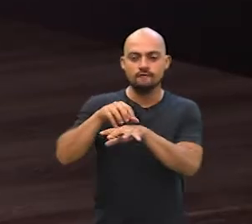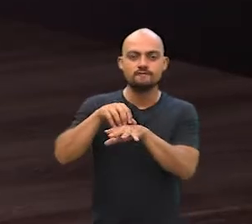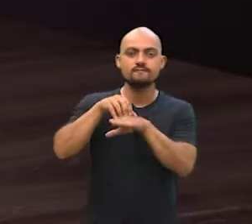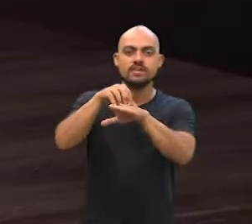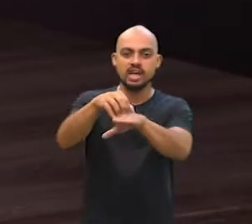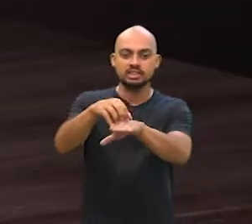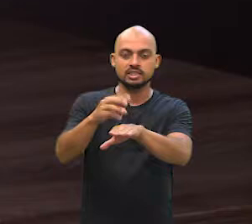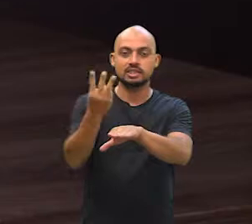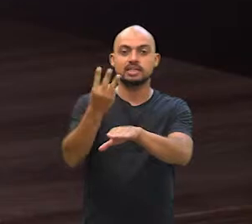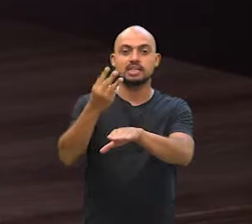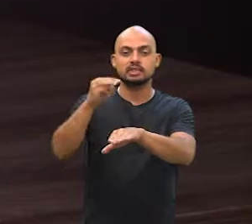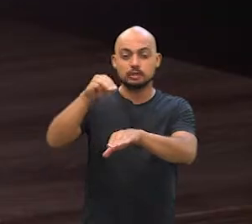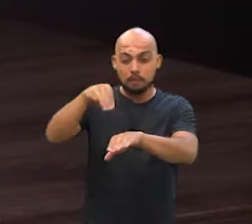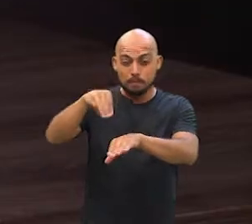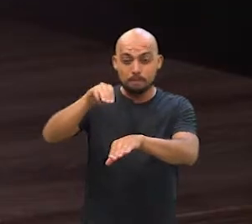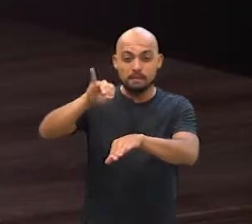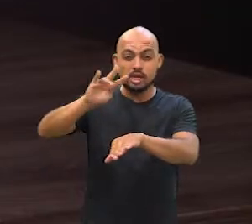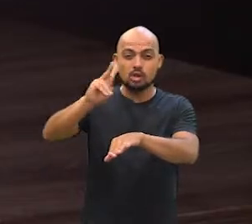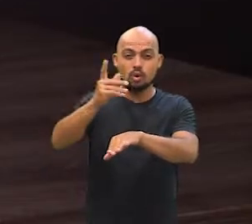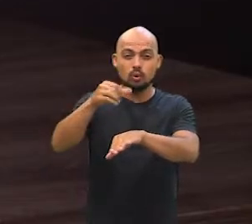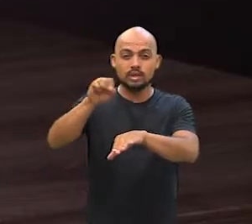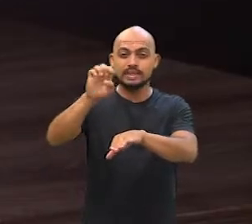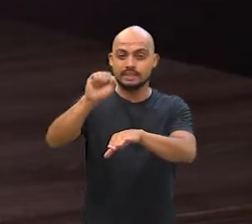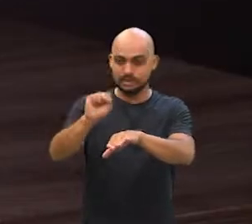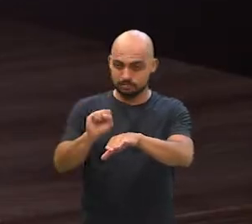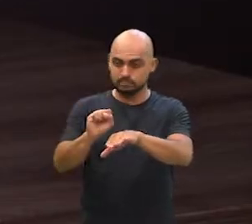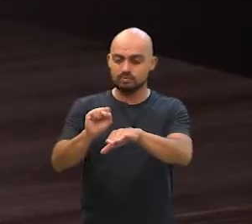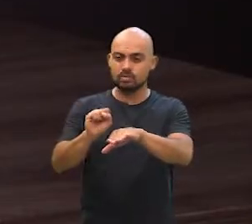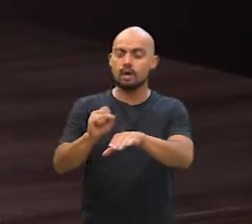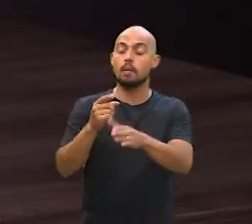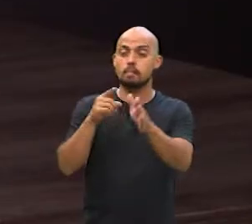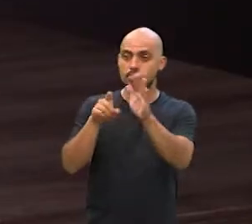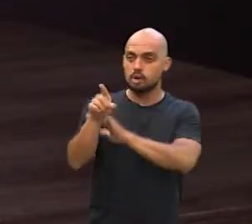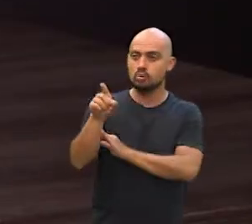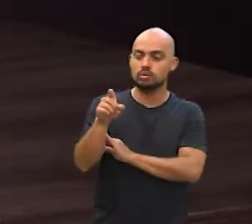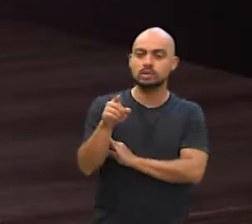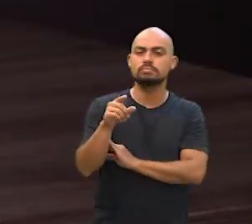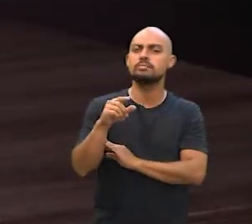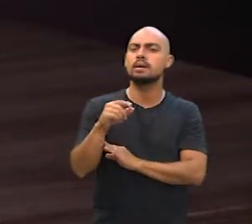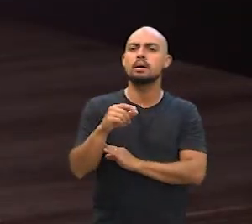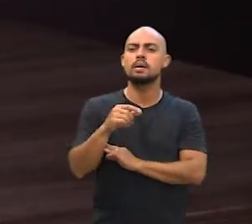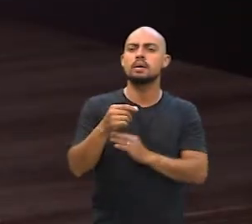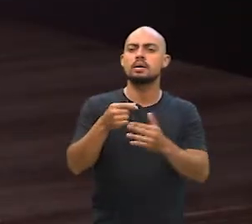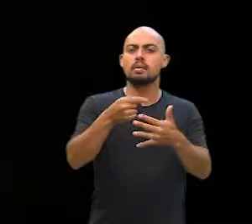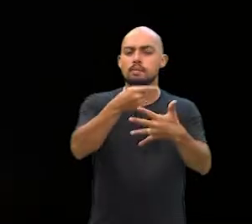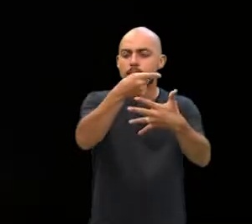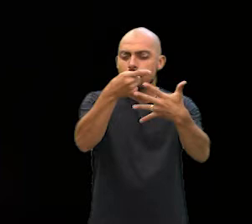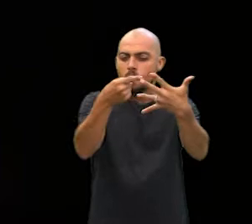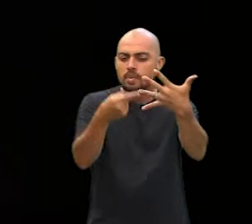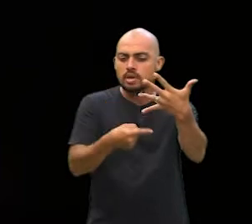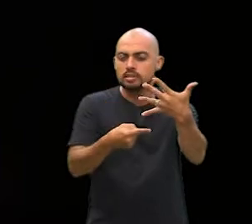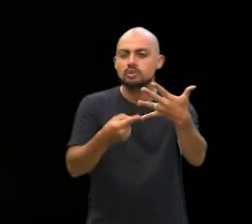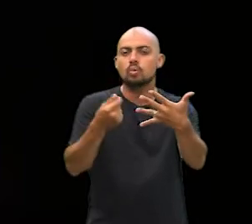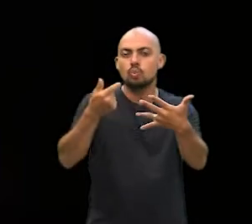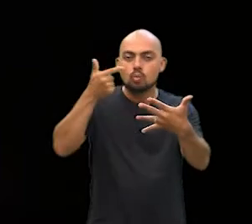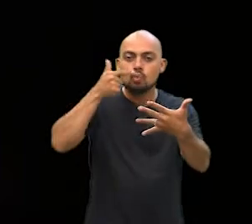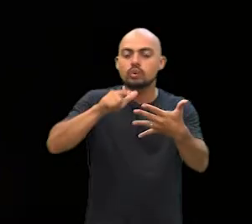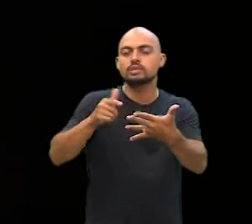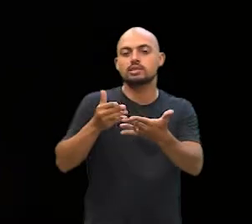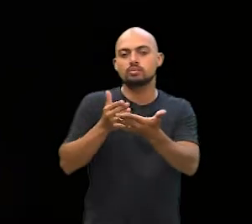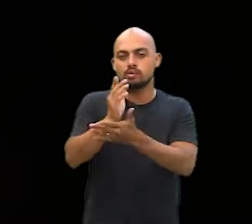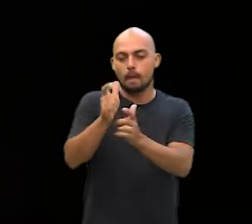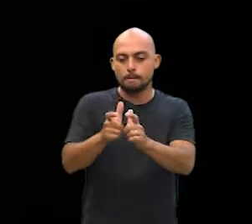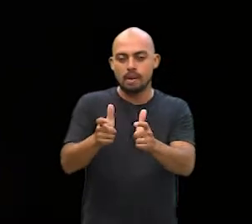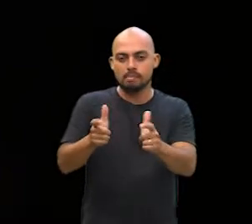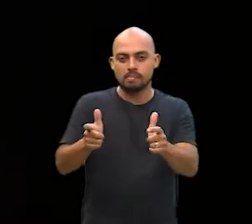3 milhões de fretes. Aí eu te pergunto, quais os fatores que levaram a este aumento?